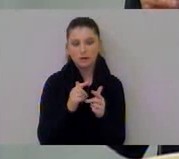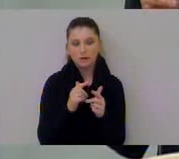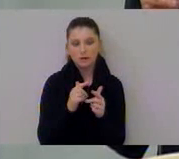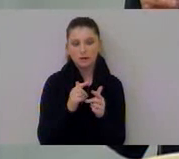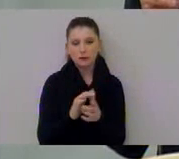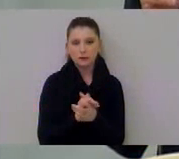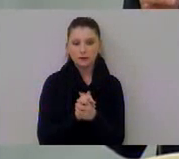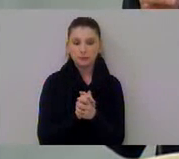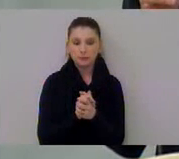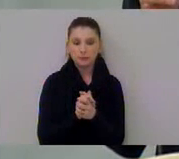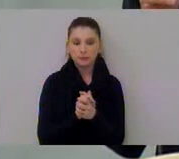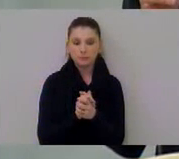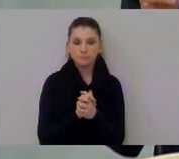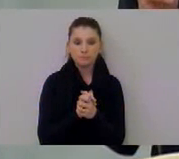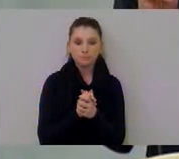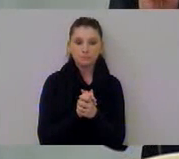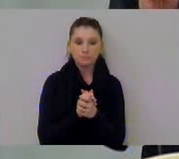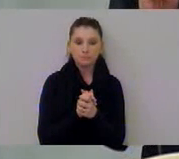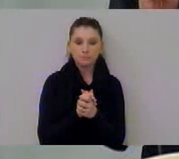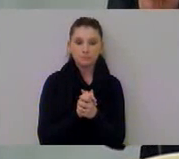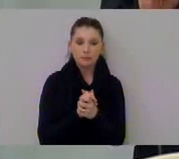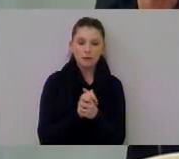né,